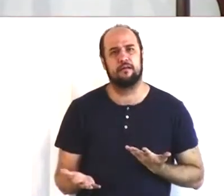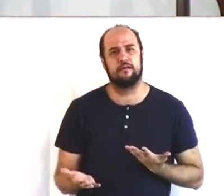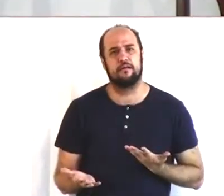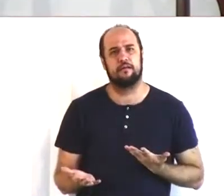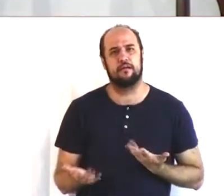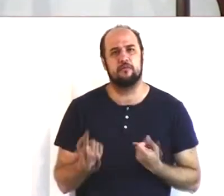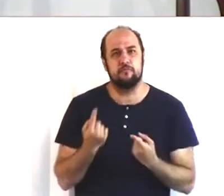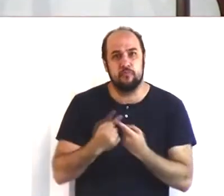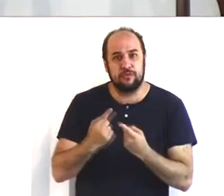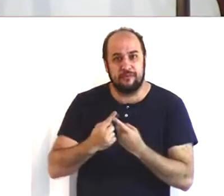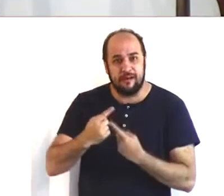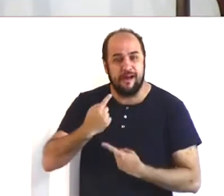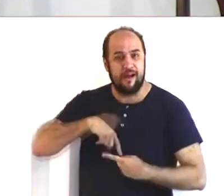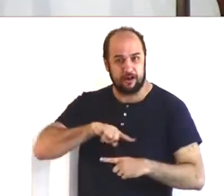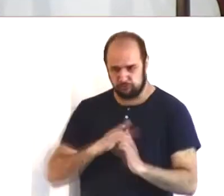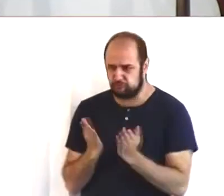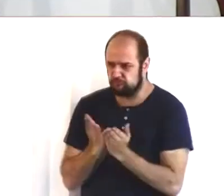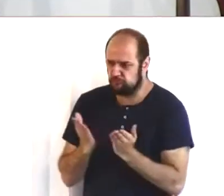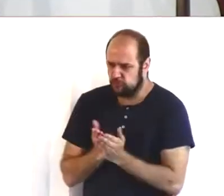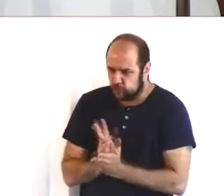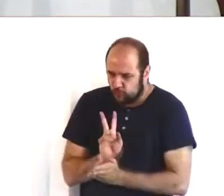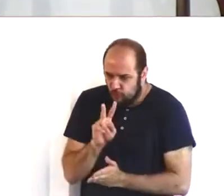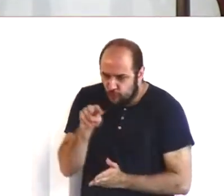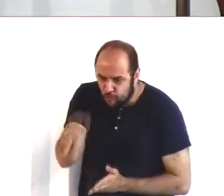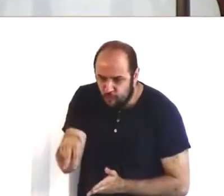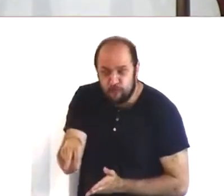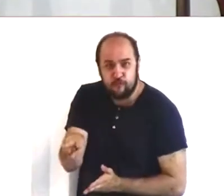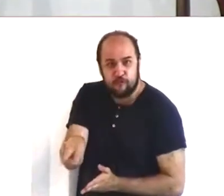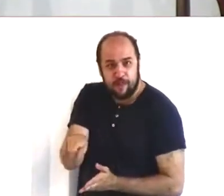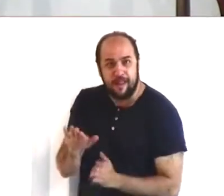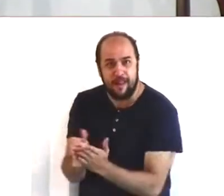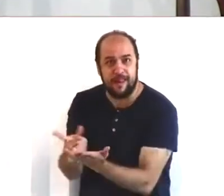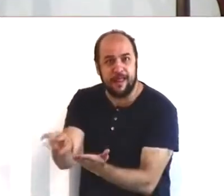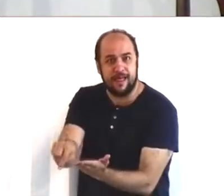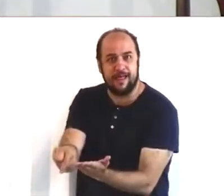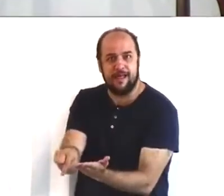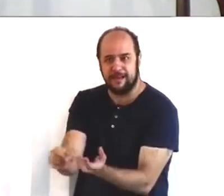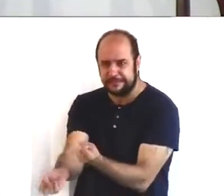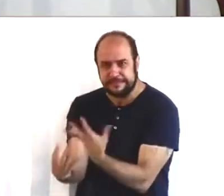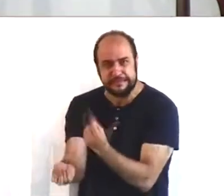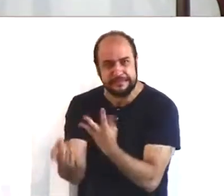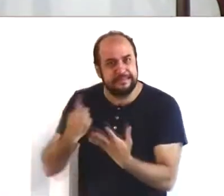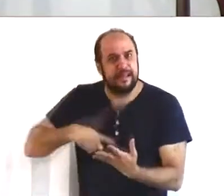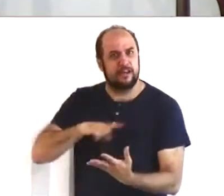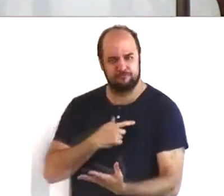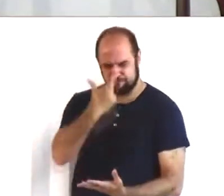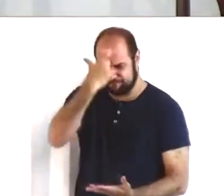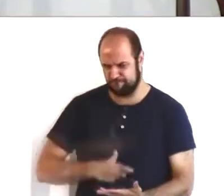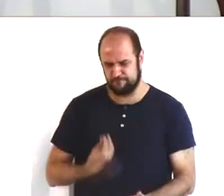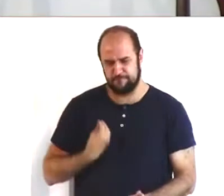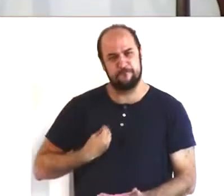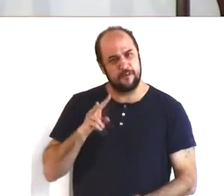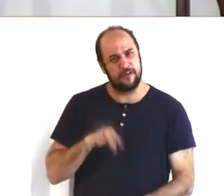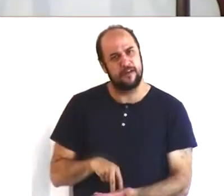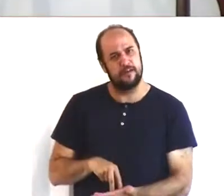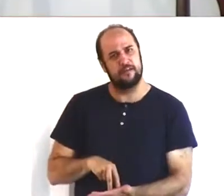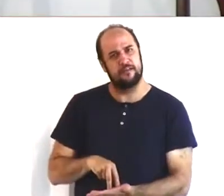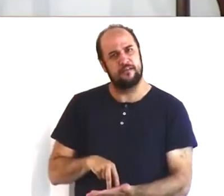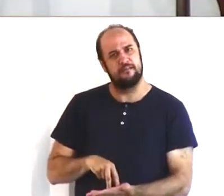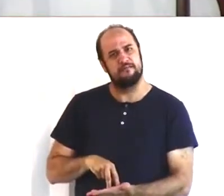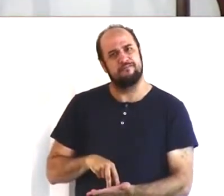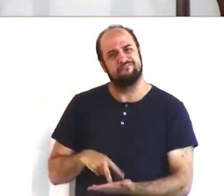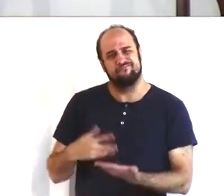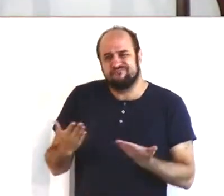à luz da palavra de Deus a orientação segura de como pensar, de como agir, fica